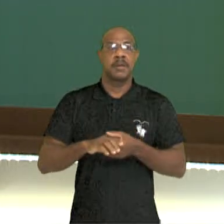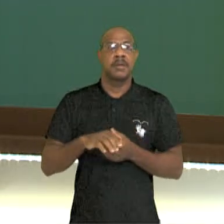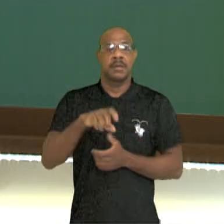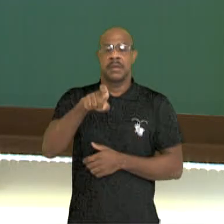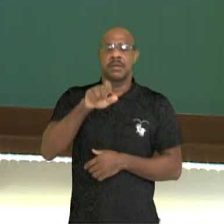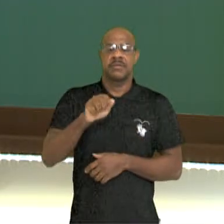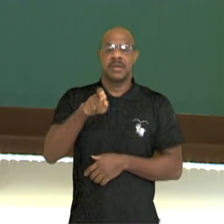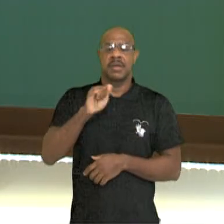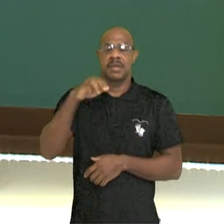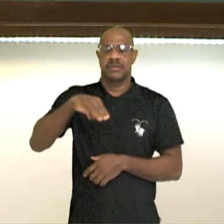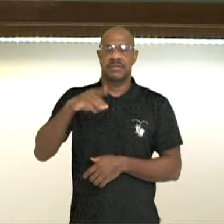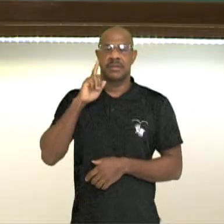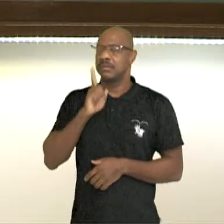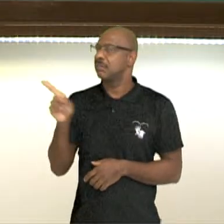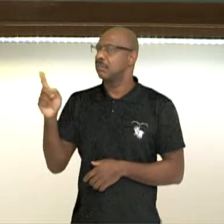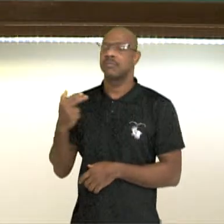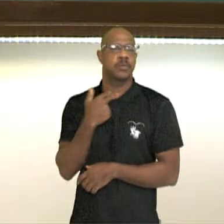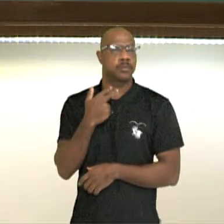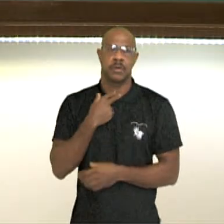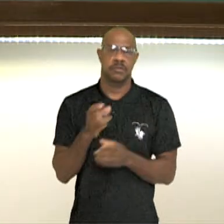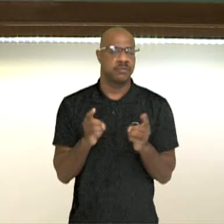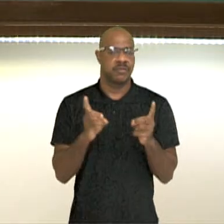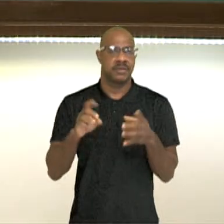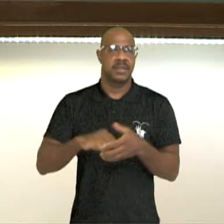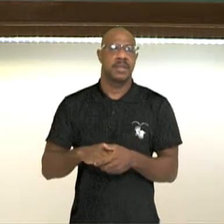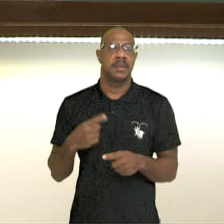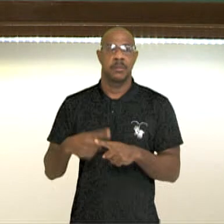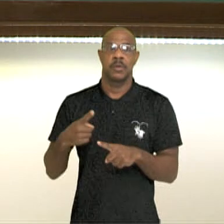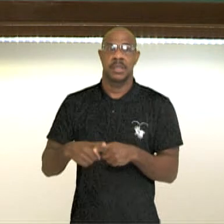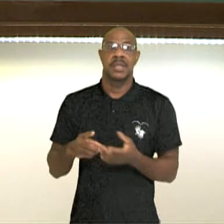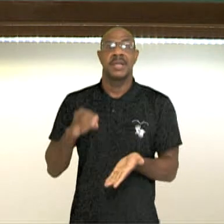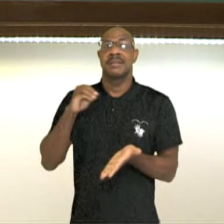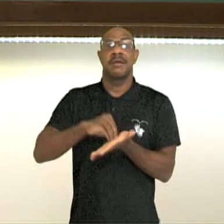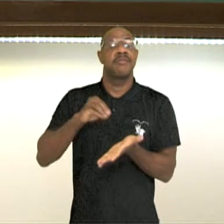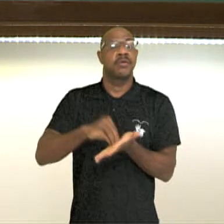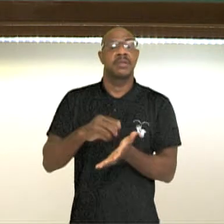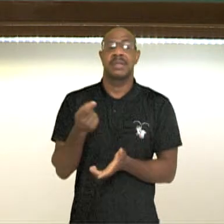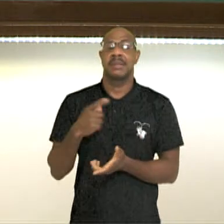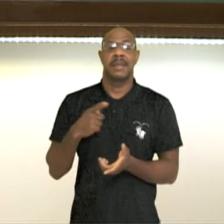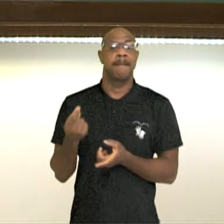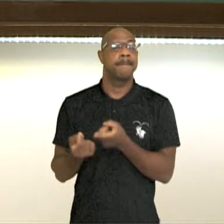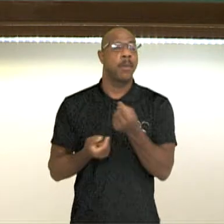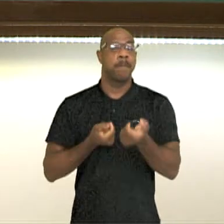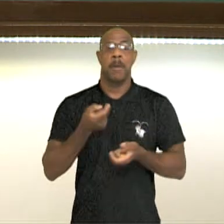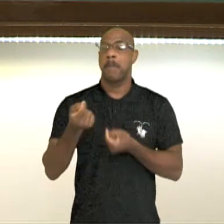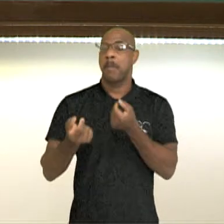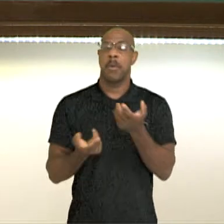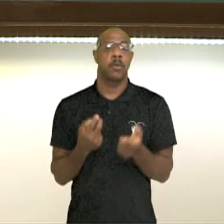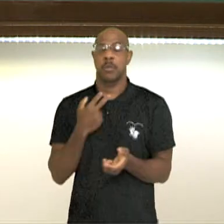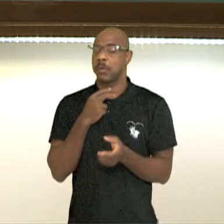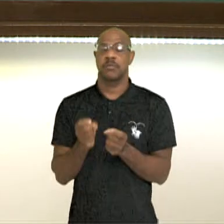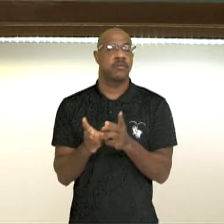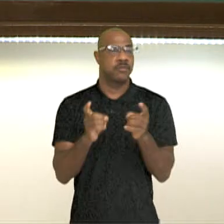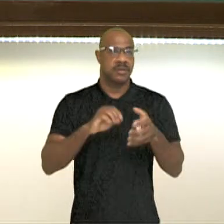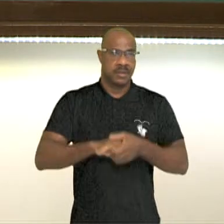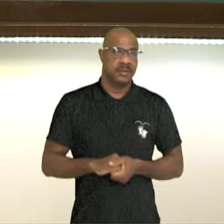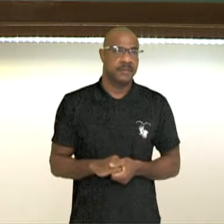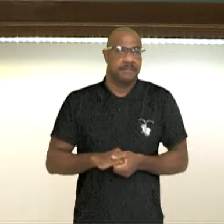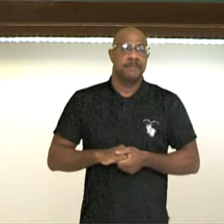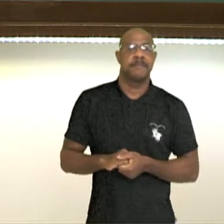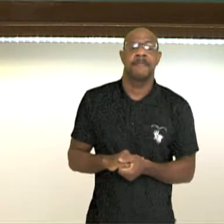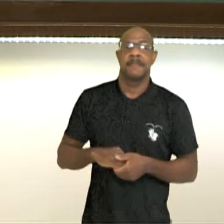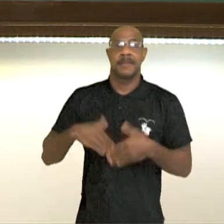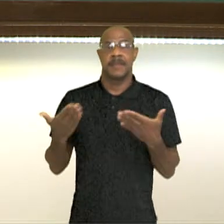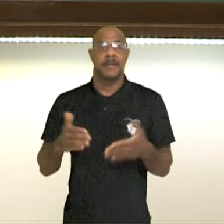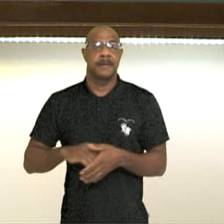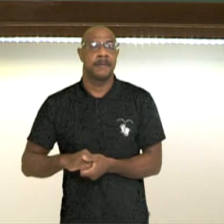mais vender esse xaxim, justamente porque é uma planta que está ameaçada de extinção. Então, hoje em dia, é vendido fibras de coco,